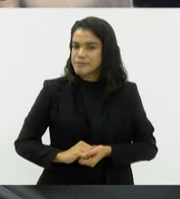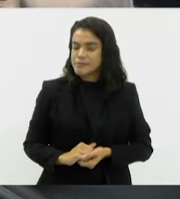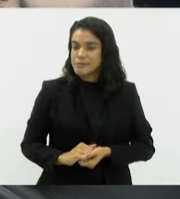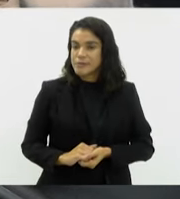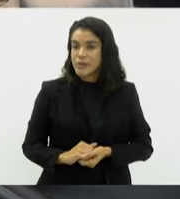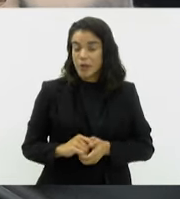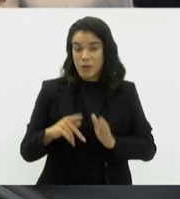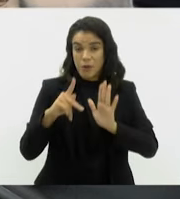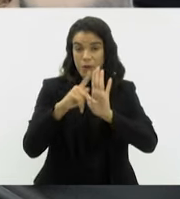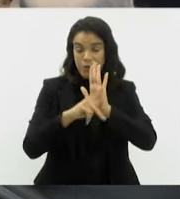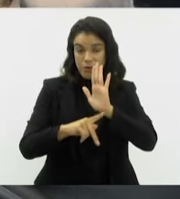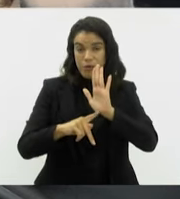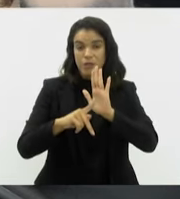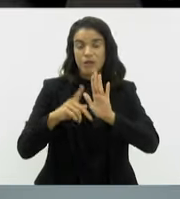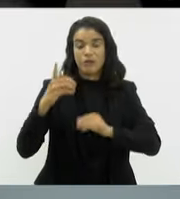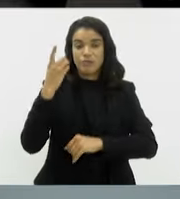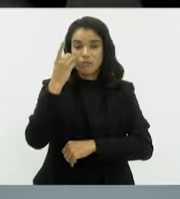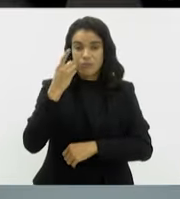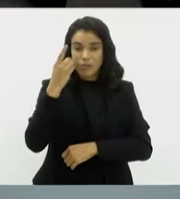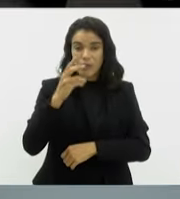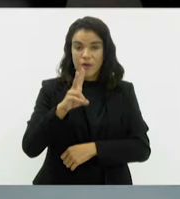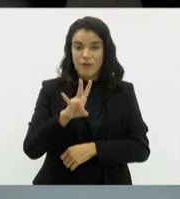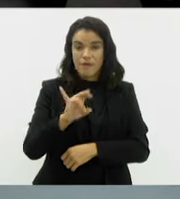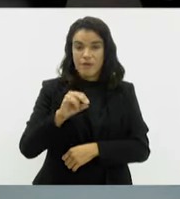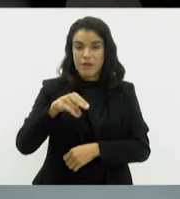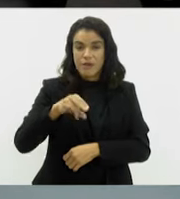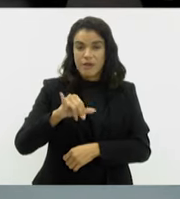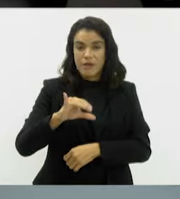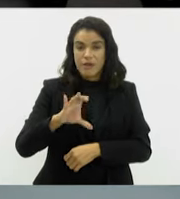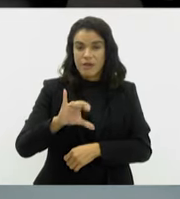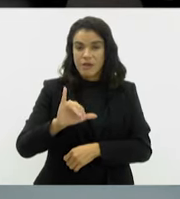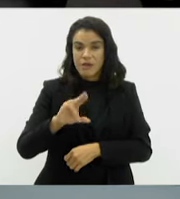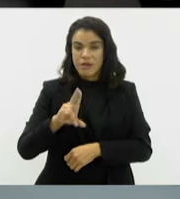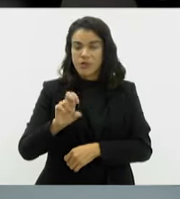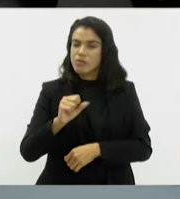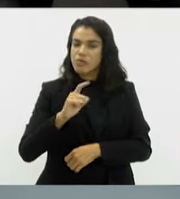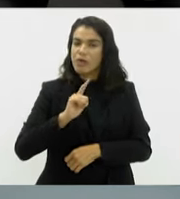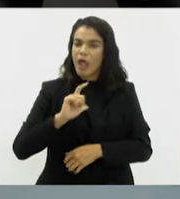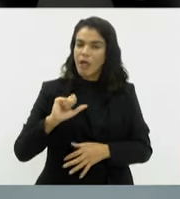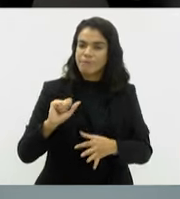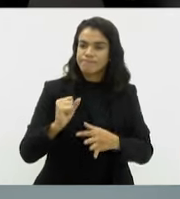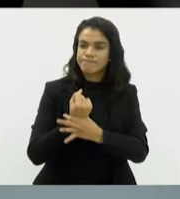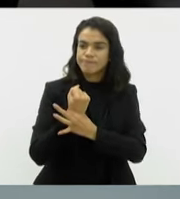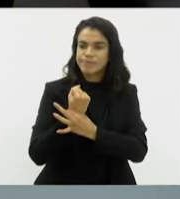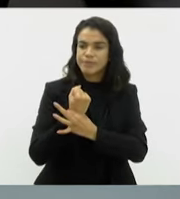o projeto do deputado Vinícius tem uma sustentação